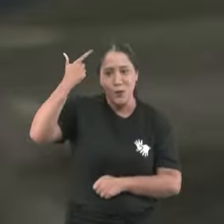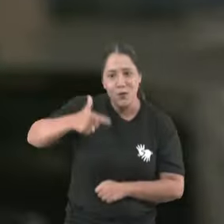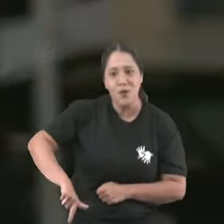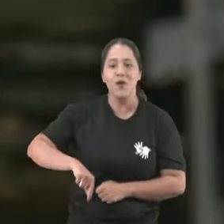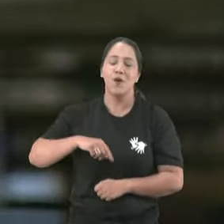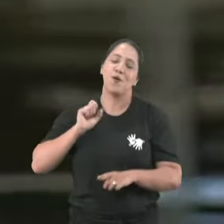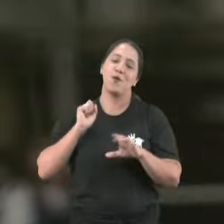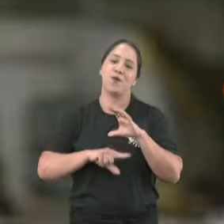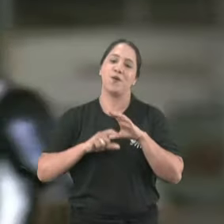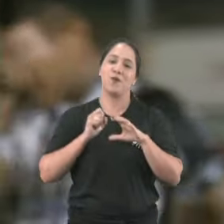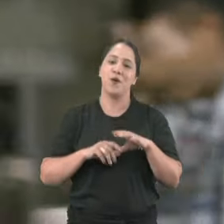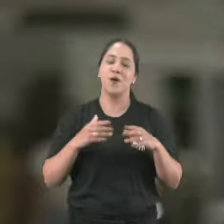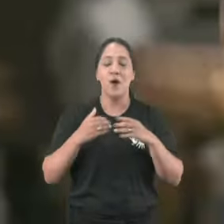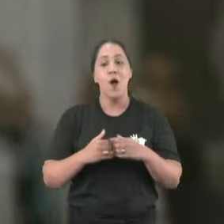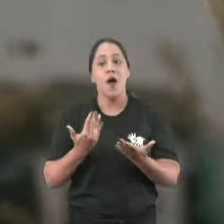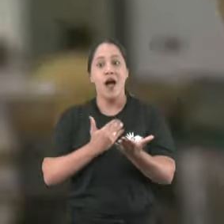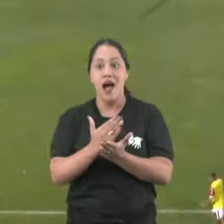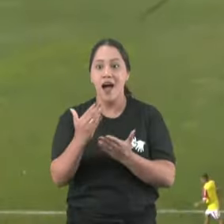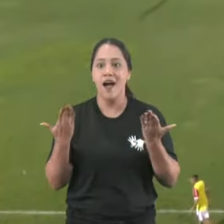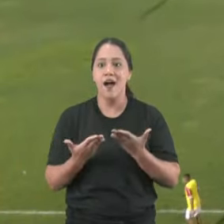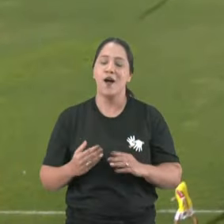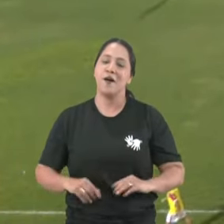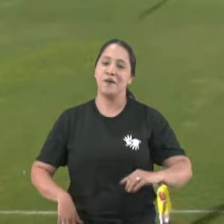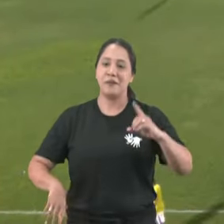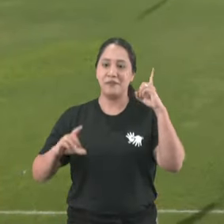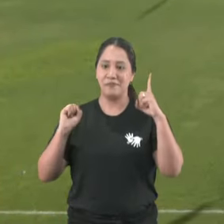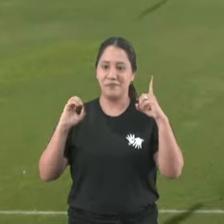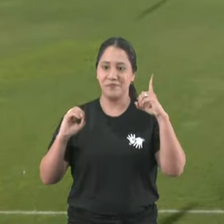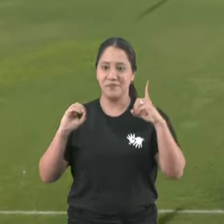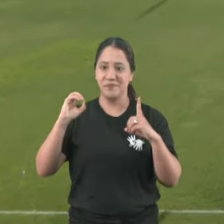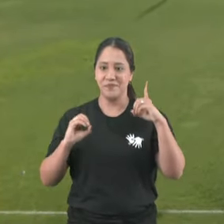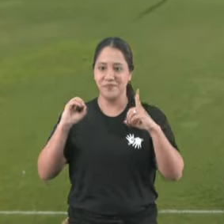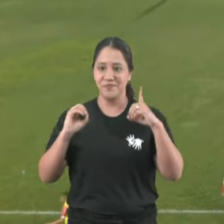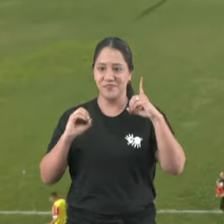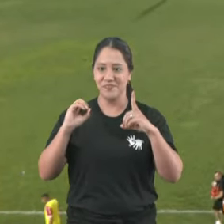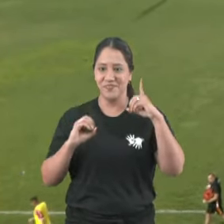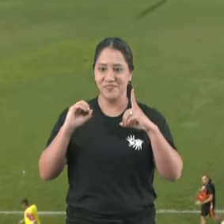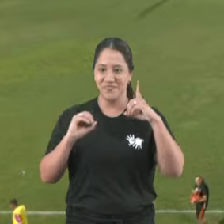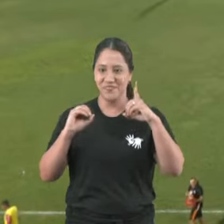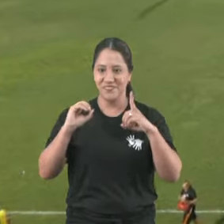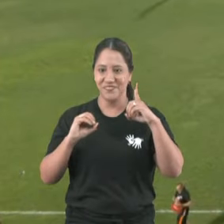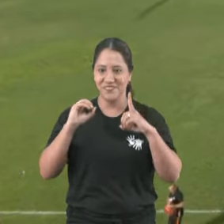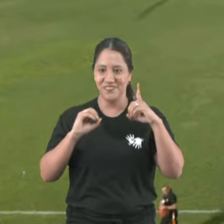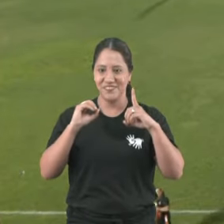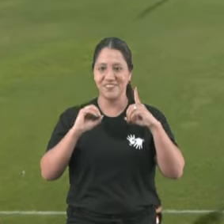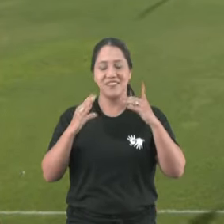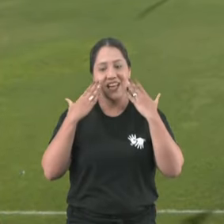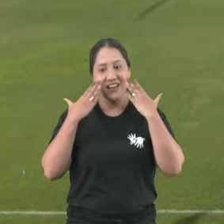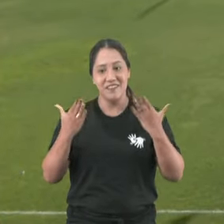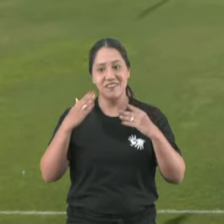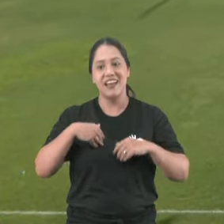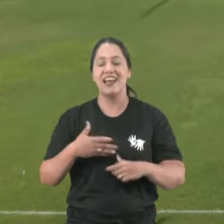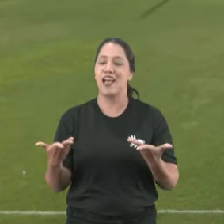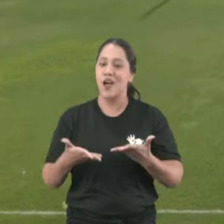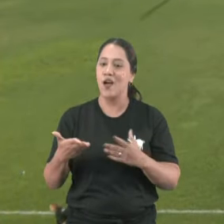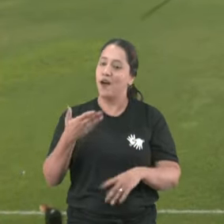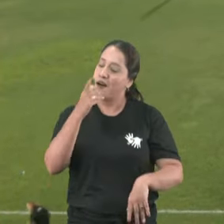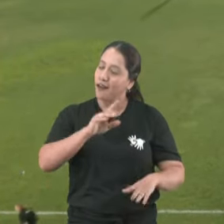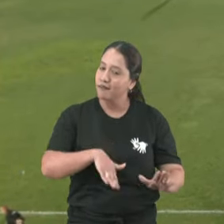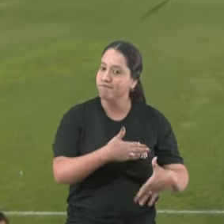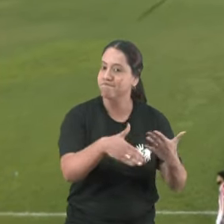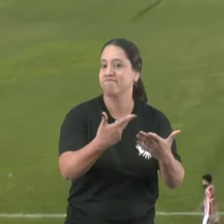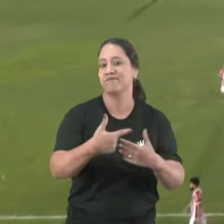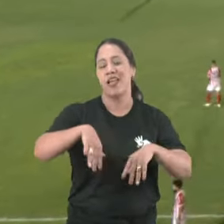um, abre o placar e põe o Galo na frente nesta grande decisão do